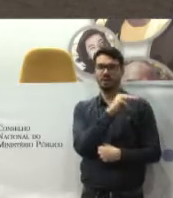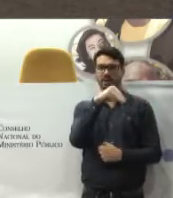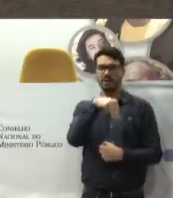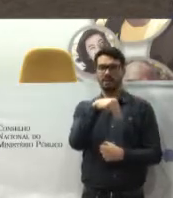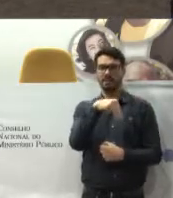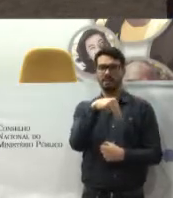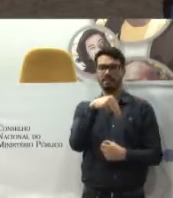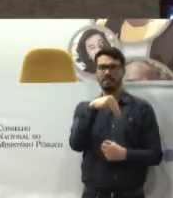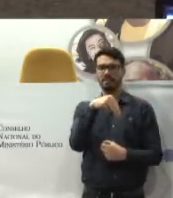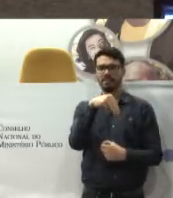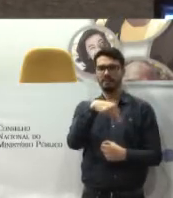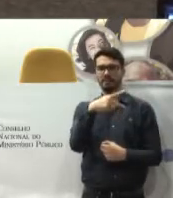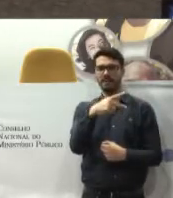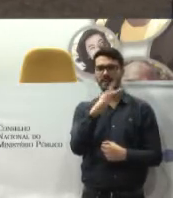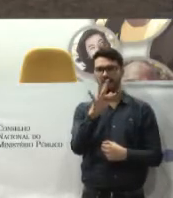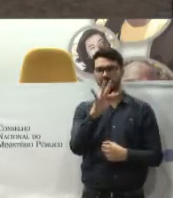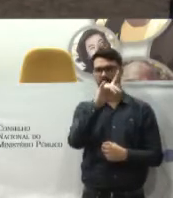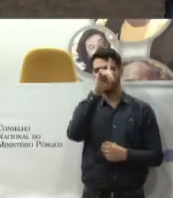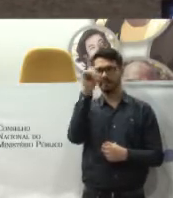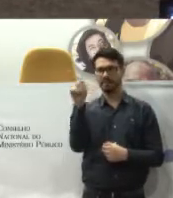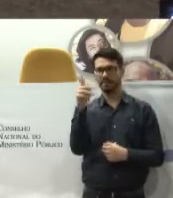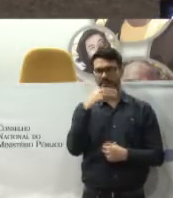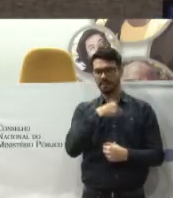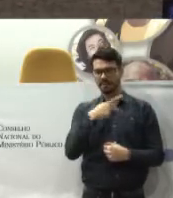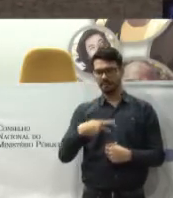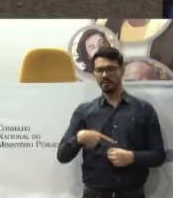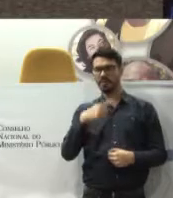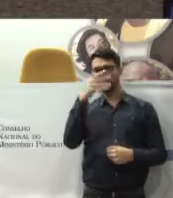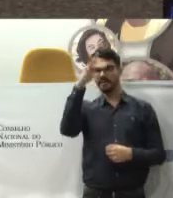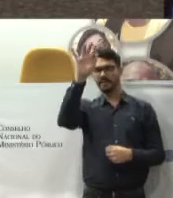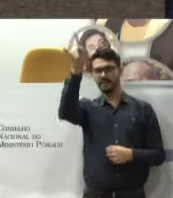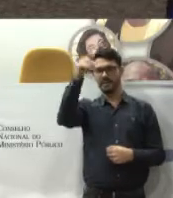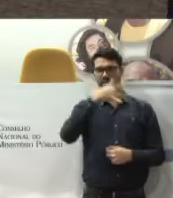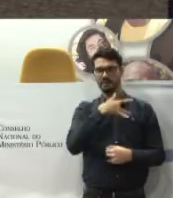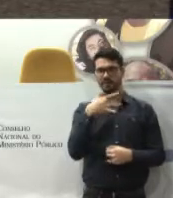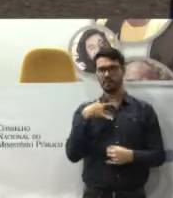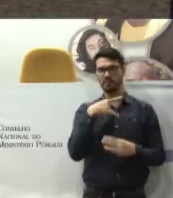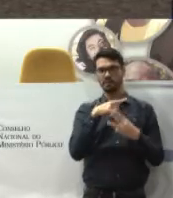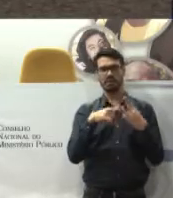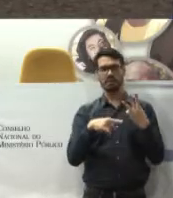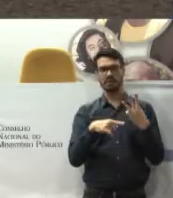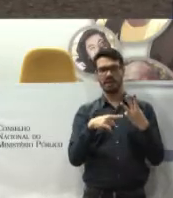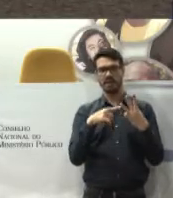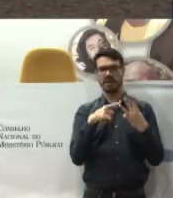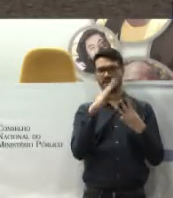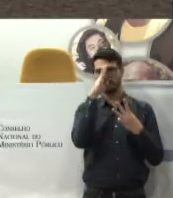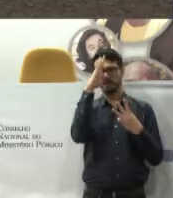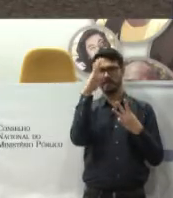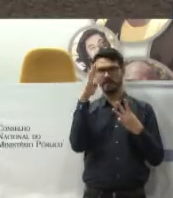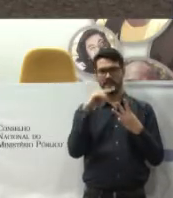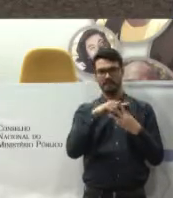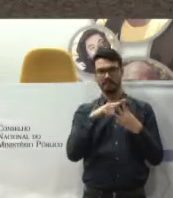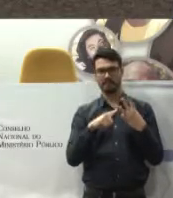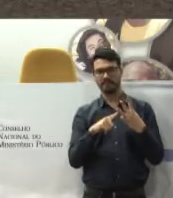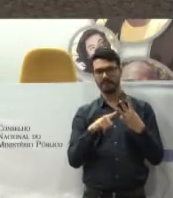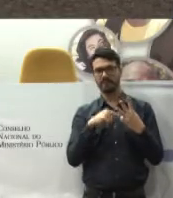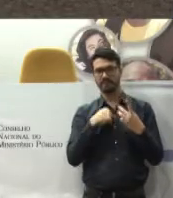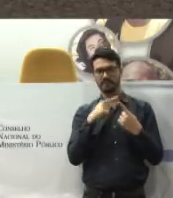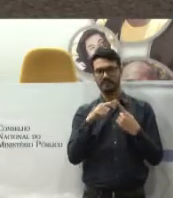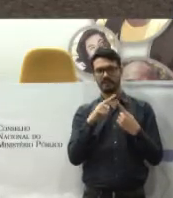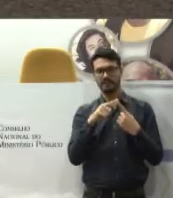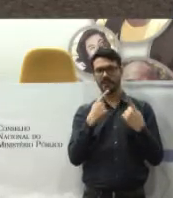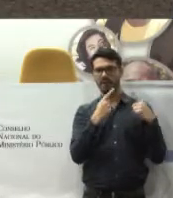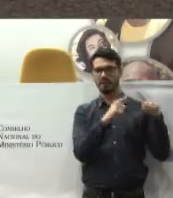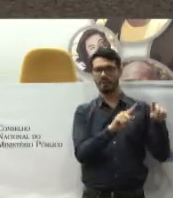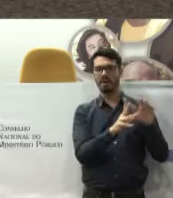MPF tem em matéria de saúde. O MPF trata da saúde em três vieses, né? Tem uma questão de